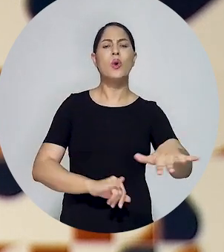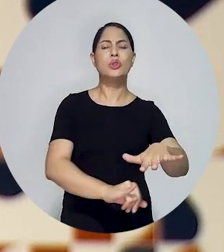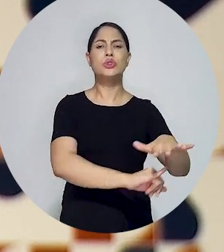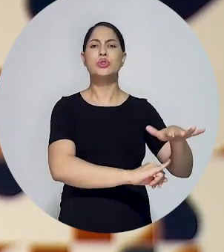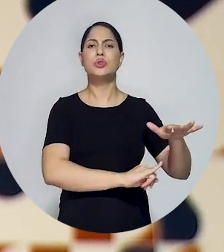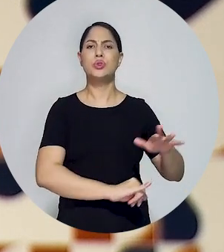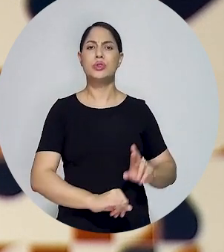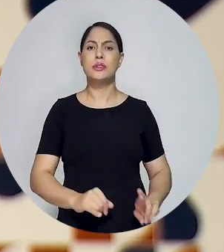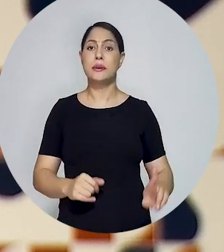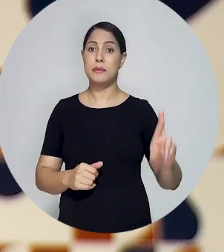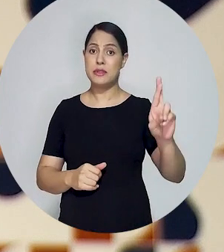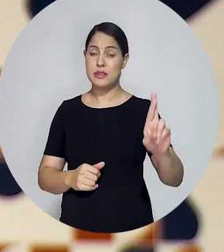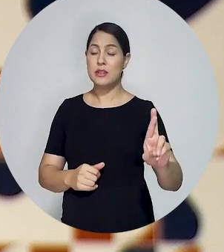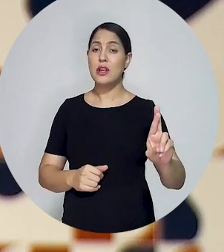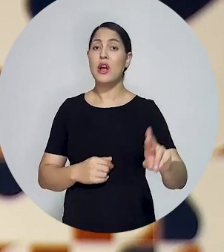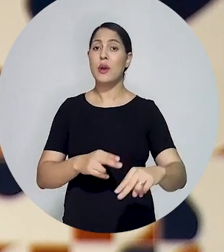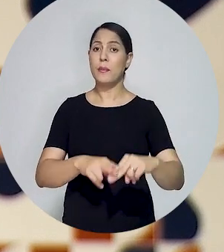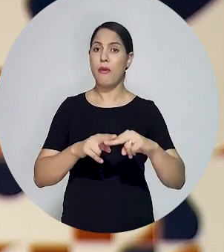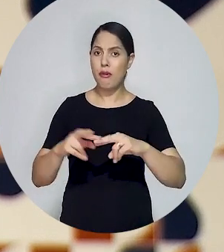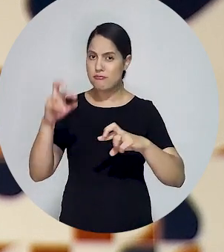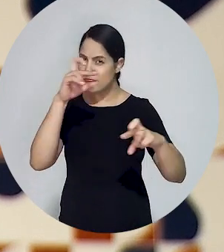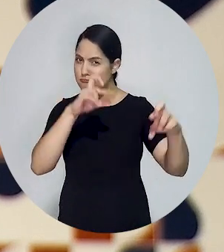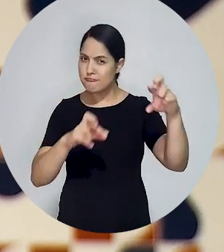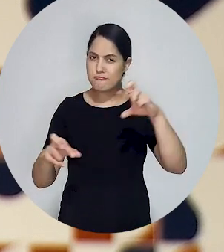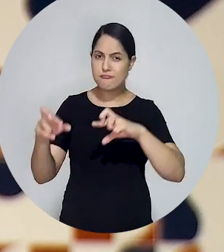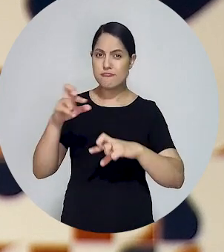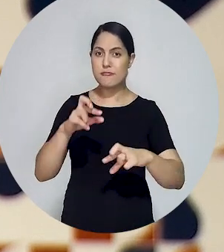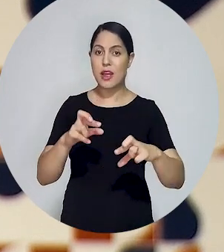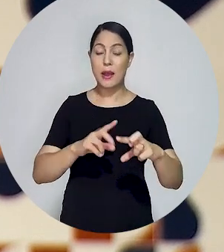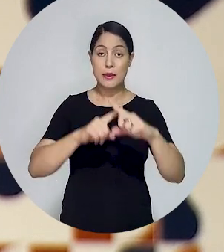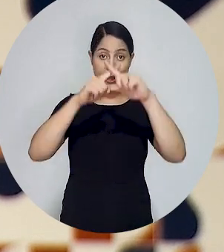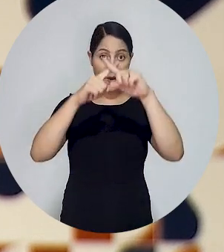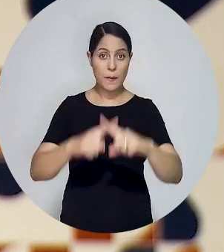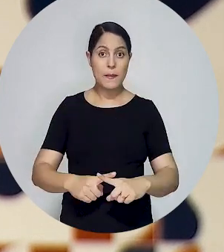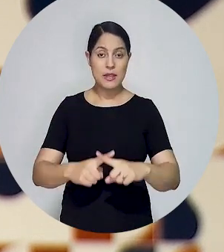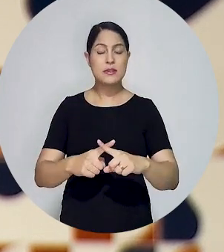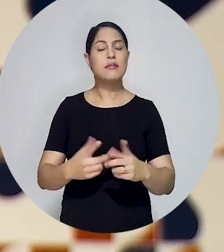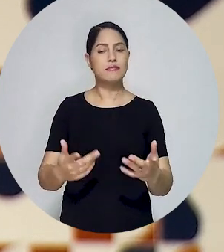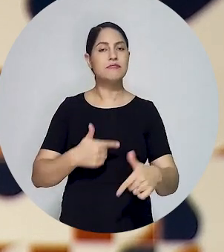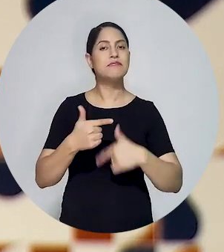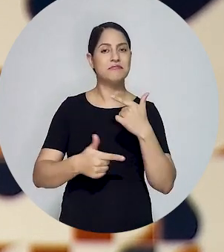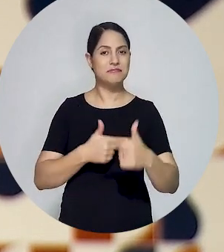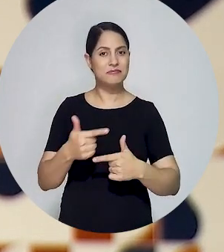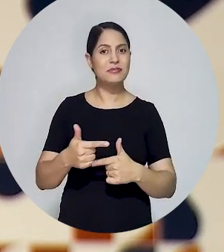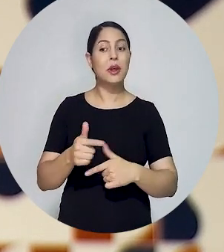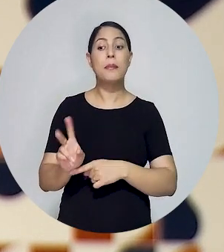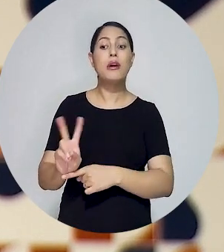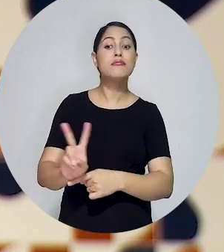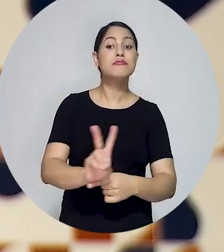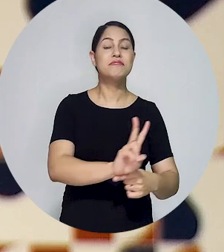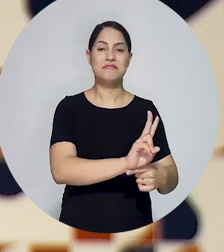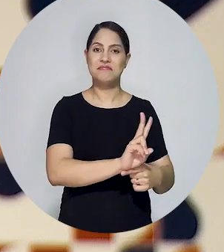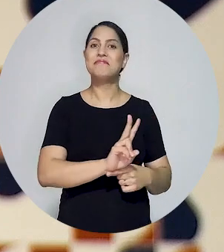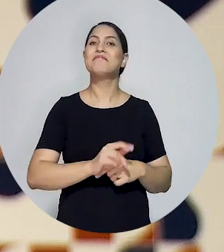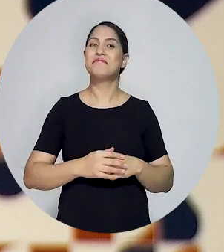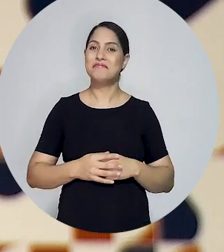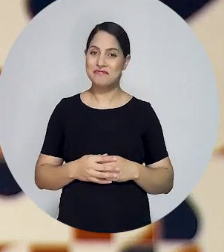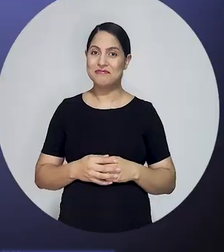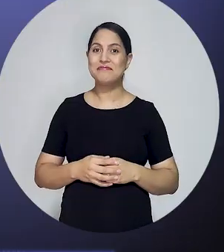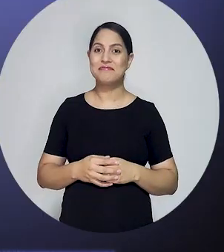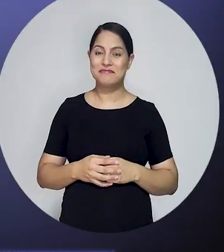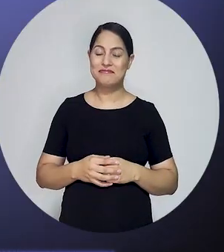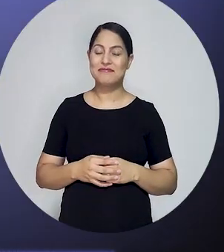Brasil, representantes de outras entidades responsáveis por fiscalizar a disputa também acompanharam o